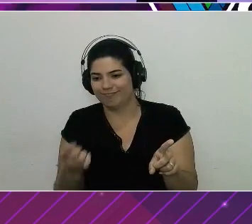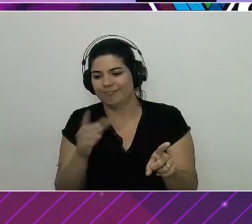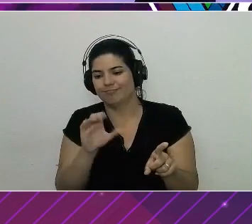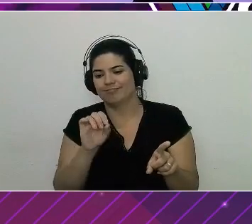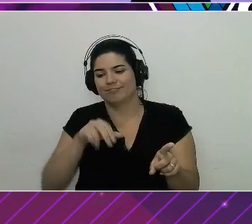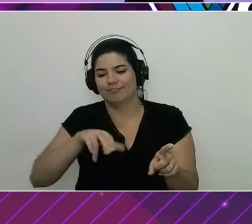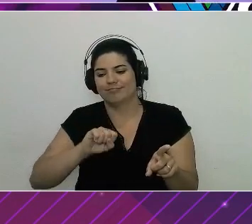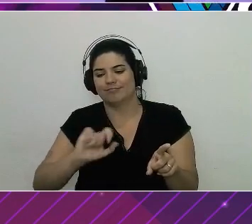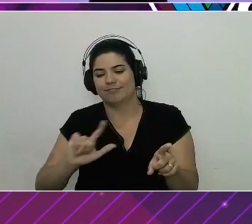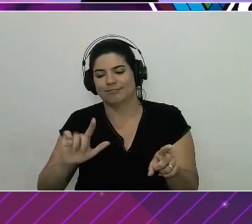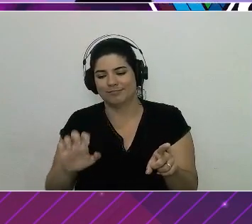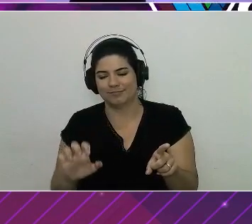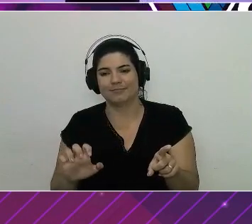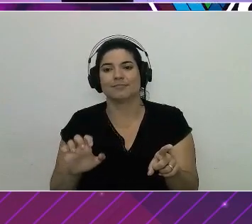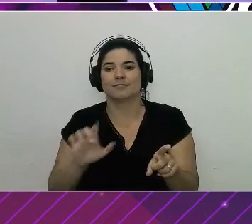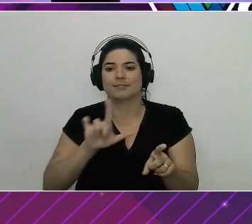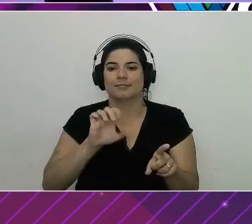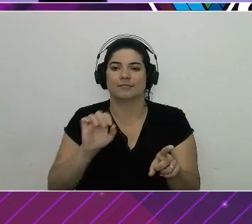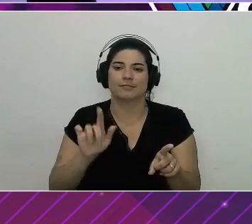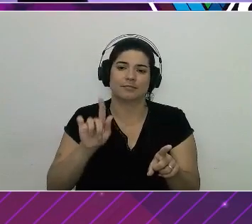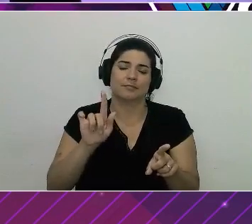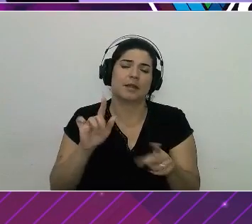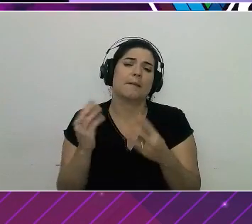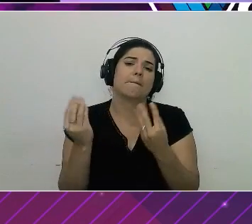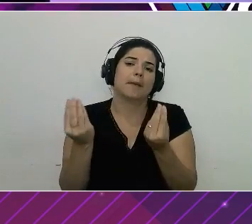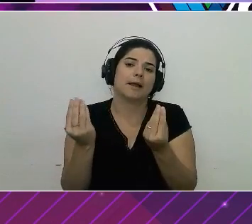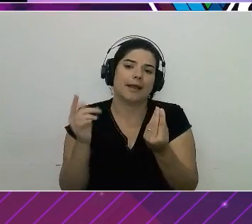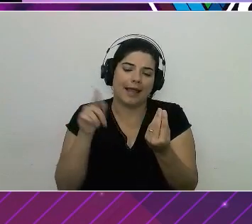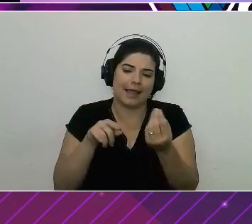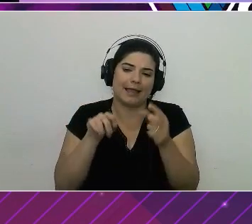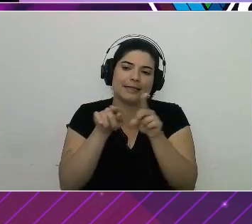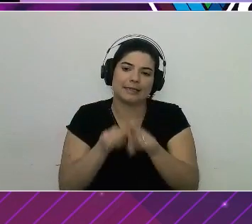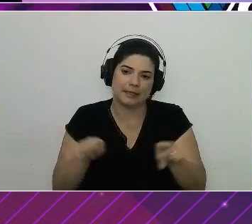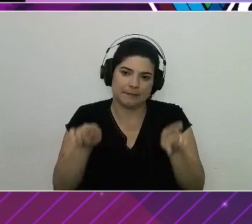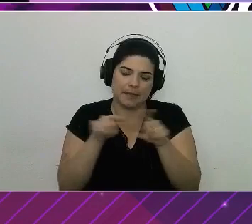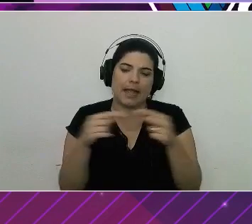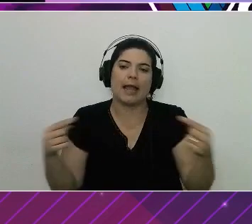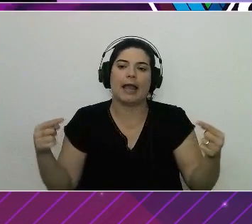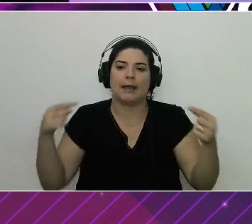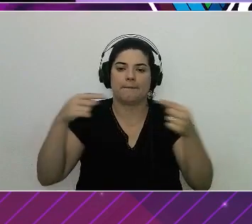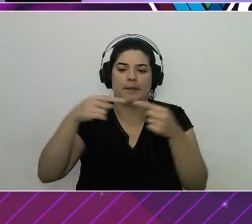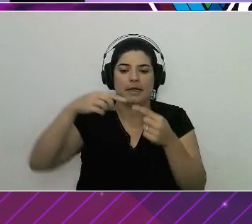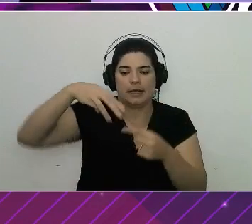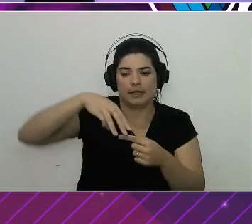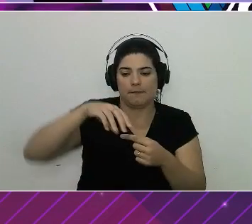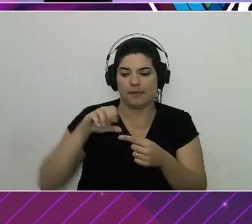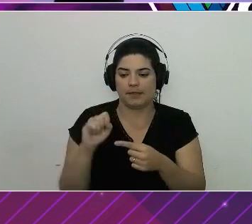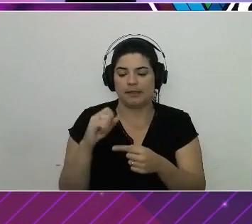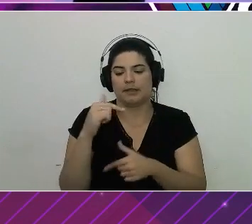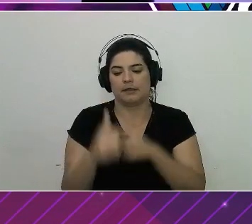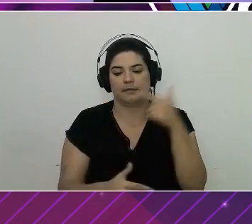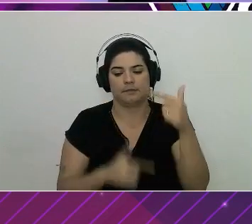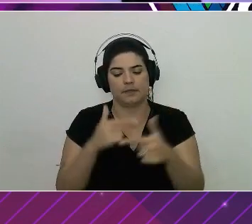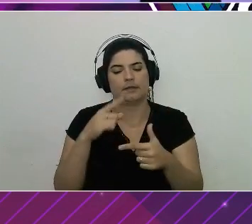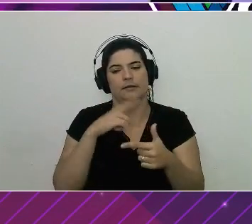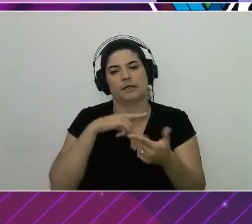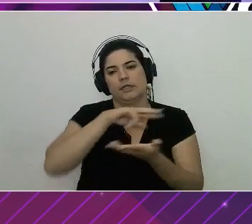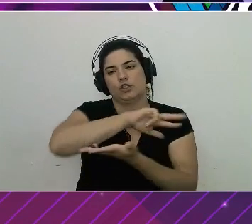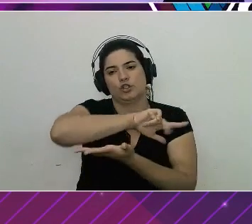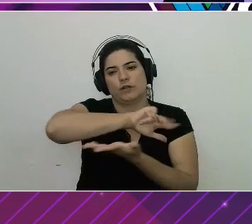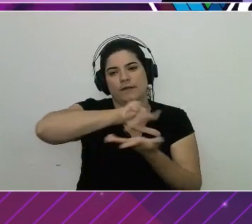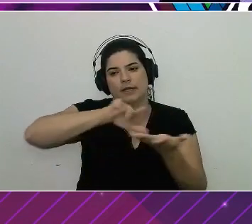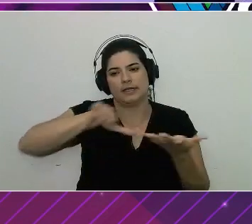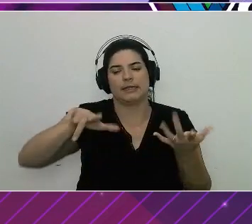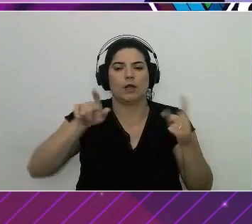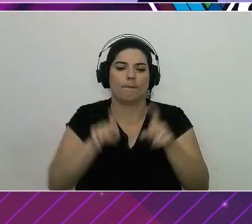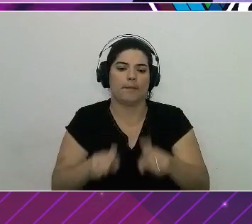acolá. Log serve para isso também no contexto de microserviço, quando você está em produção e tem diversas máquinas, diversos